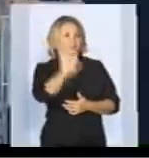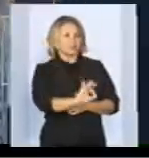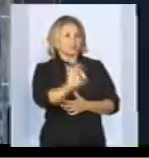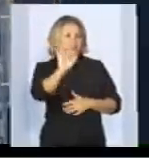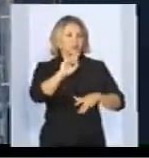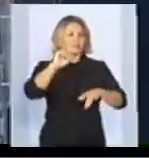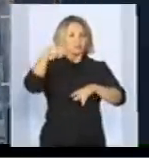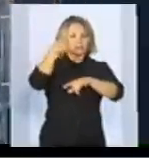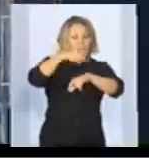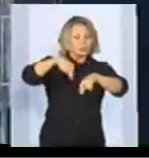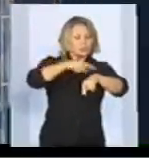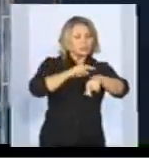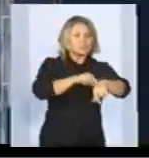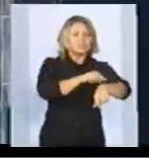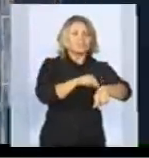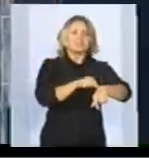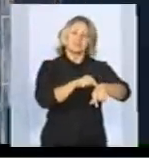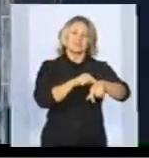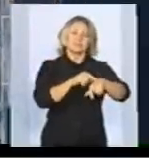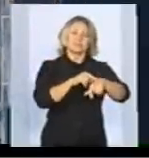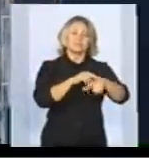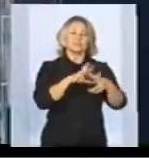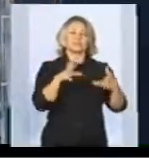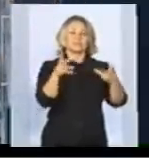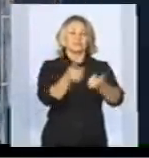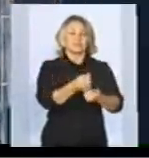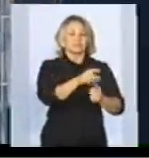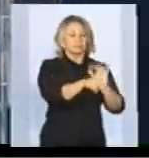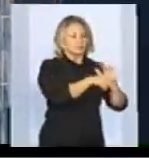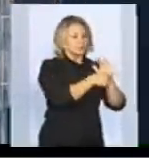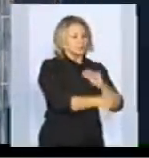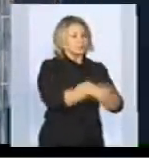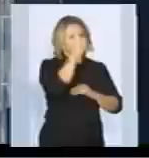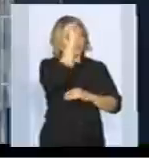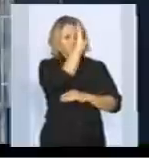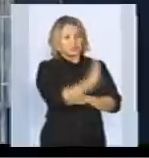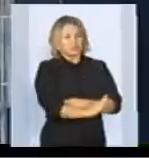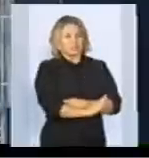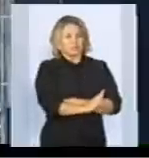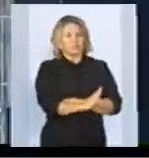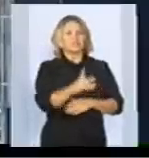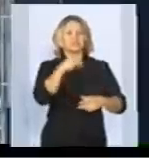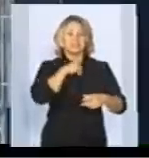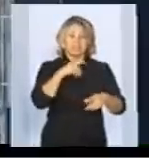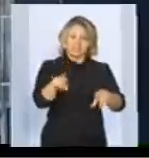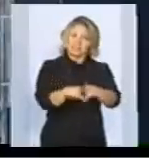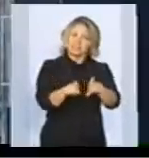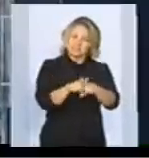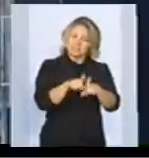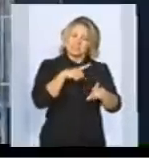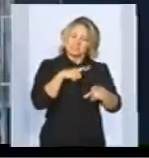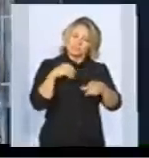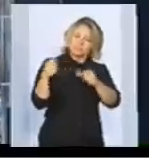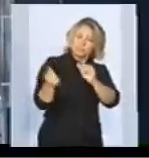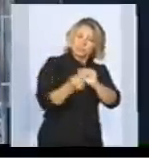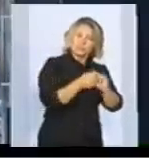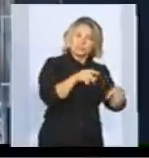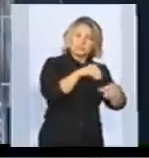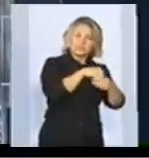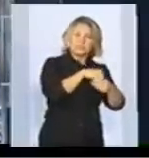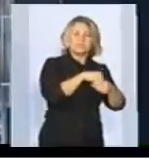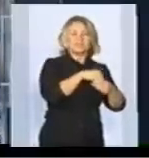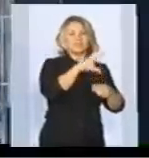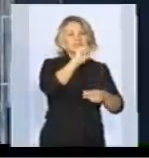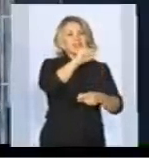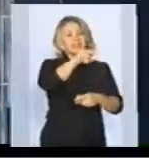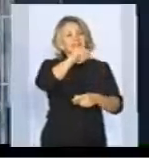total da programação era reservado para conteúdo Nacional incluindo aqui o canal Brasil se excluirmos este último canal